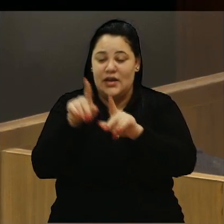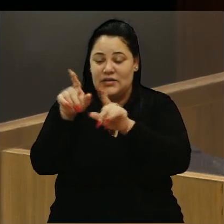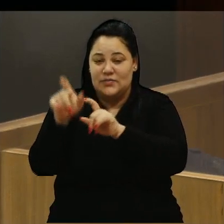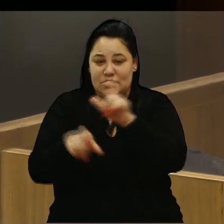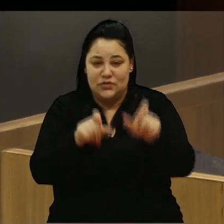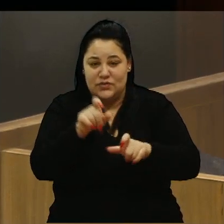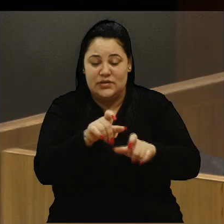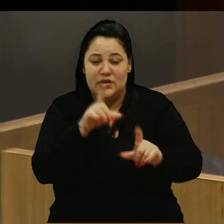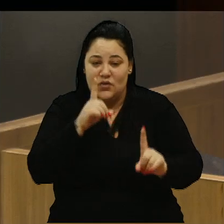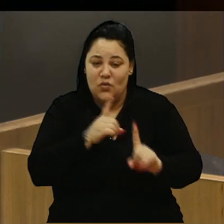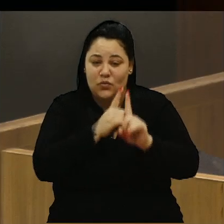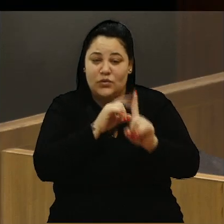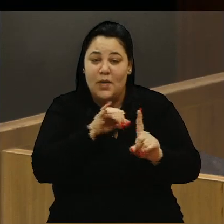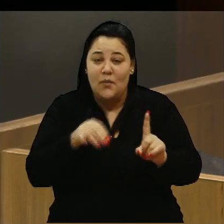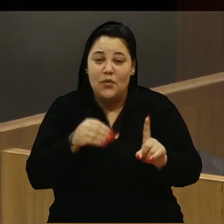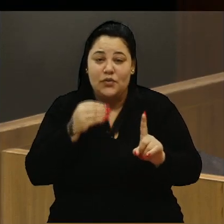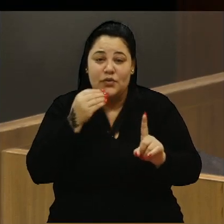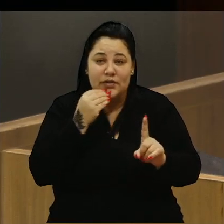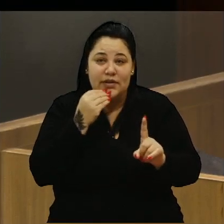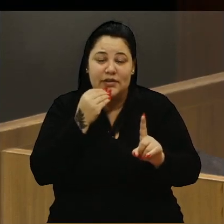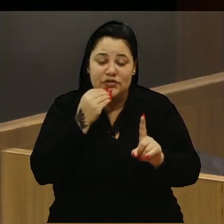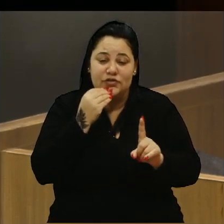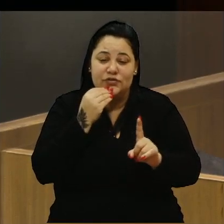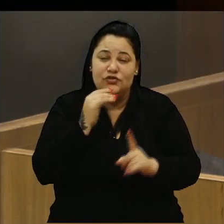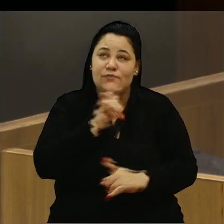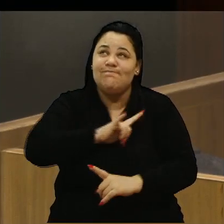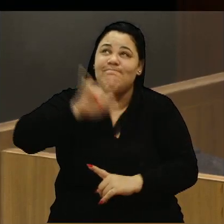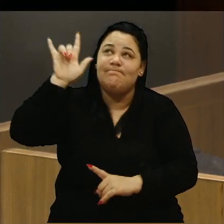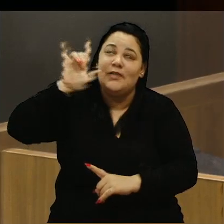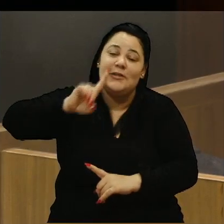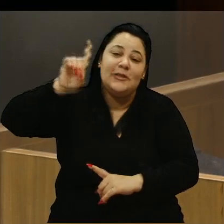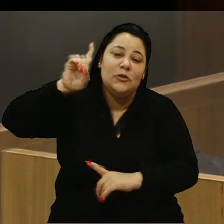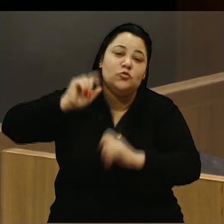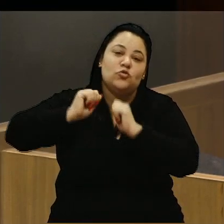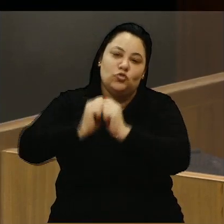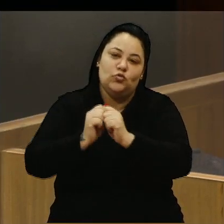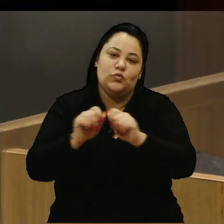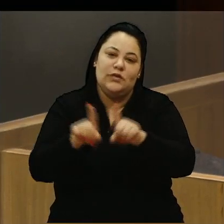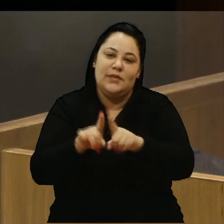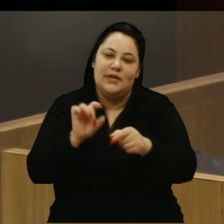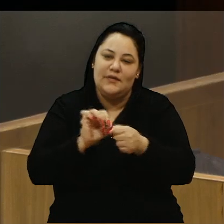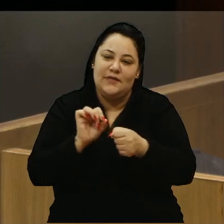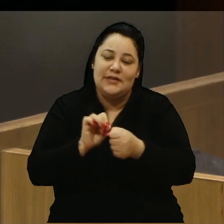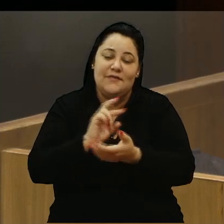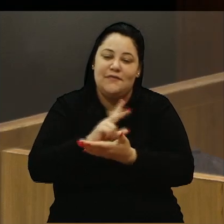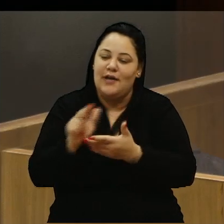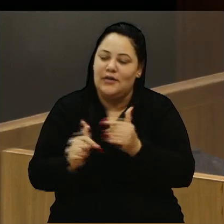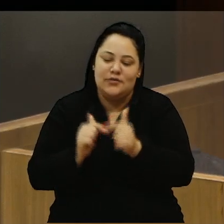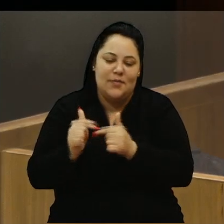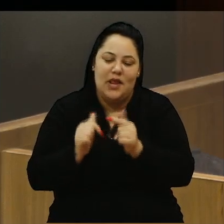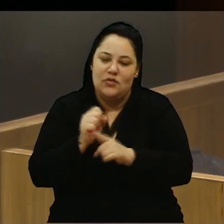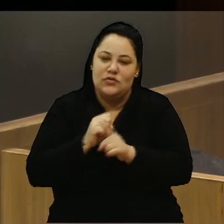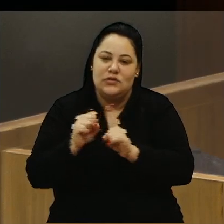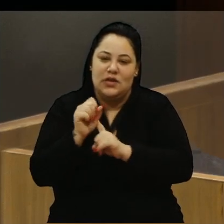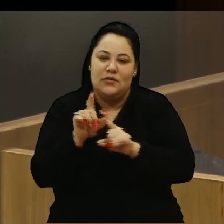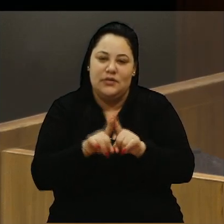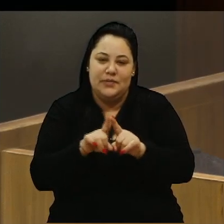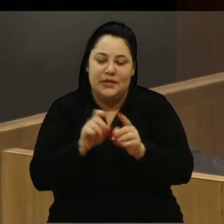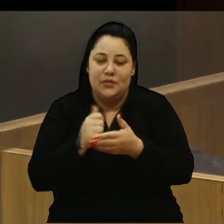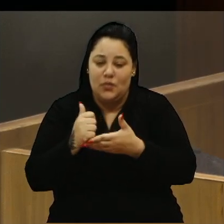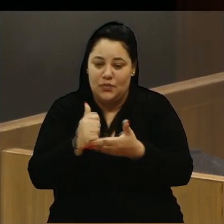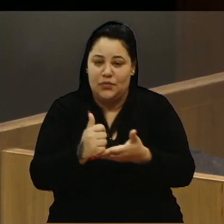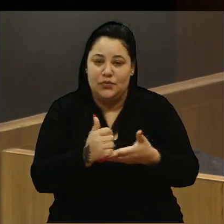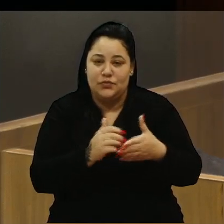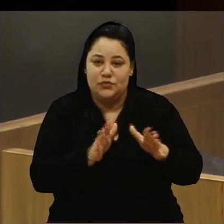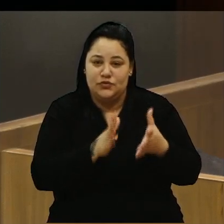e oportunidades de adorar a Deus juntos e fazerem diversas obras sociais. Com o apoio e incentivo